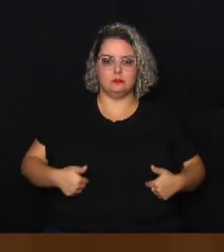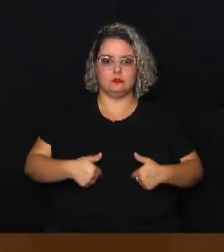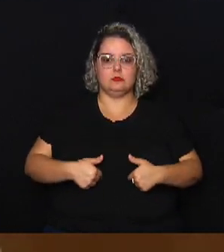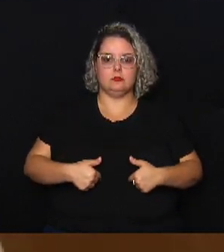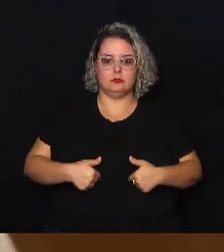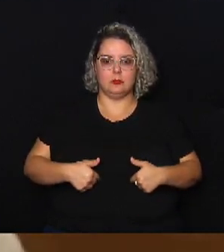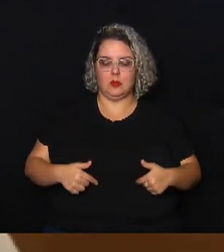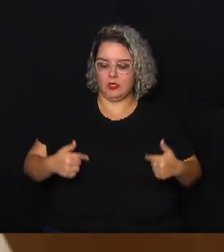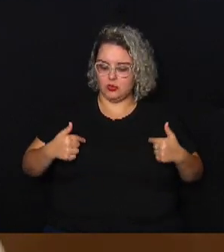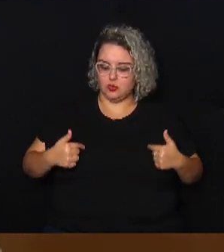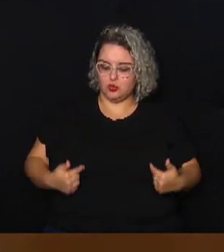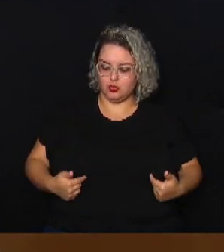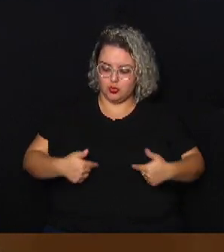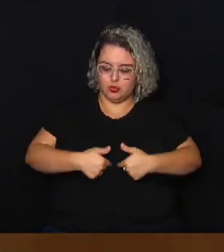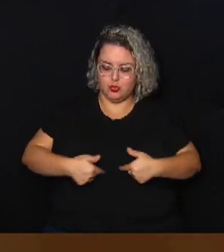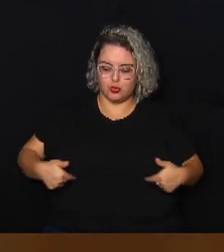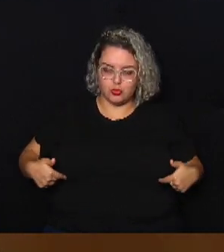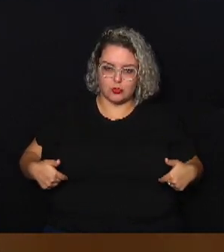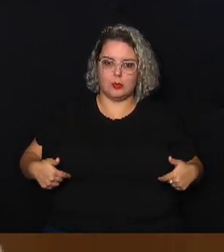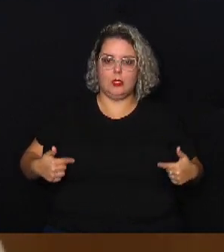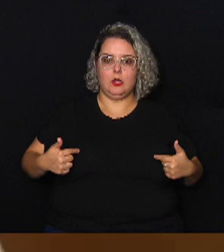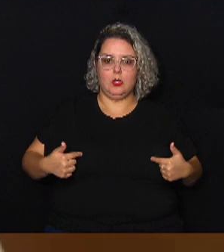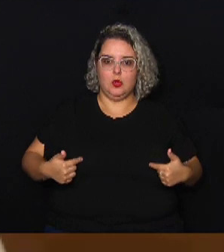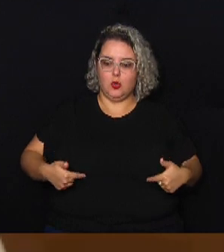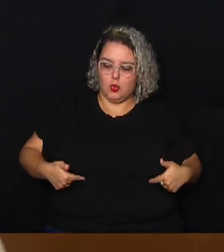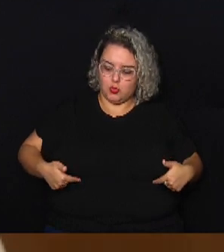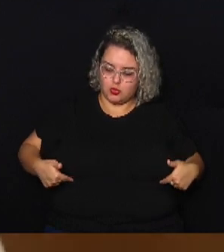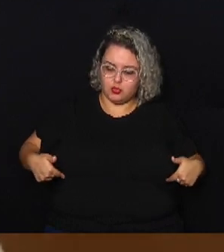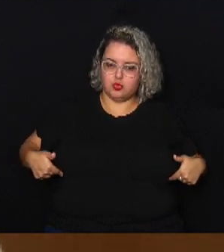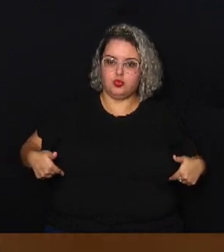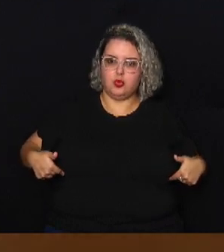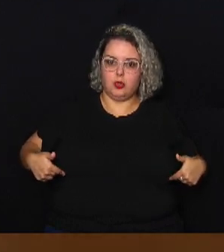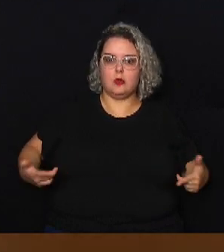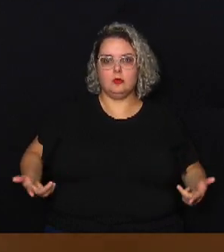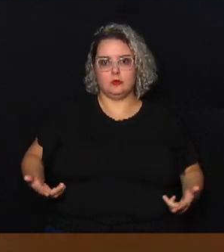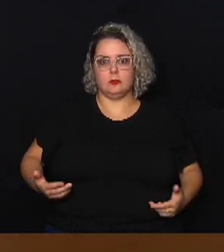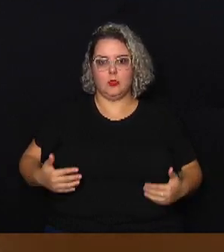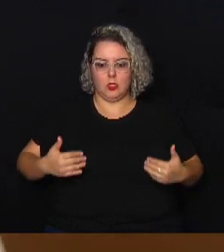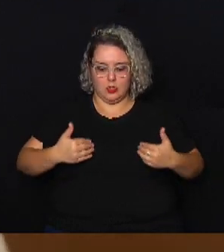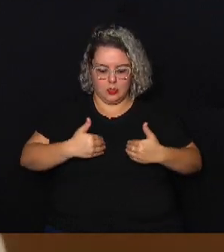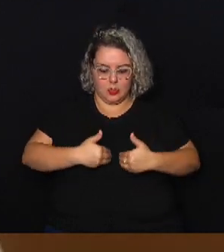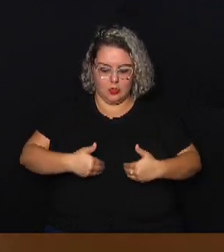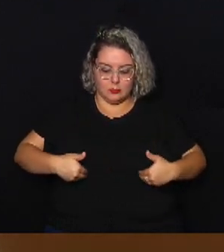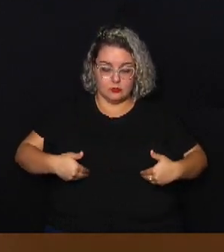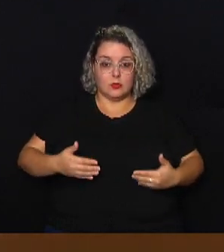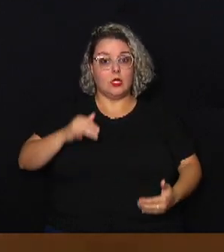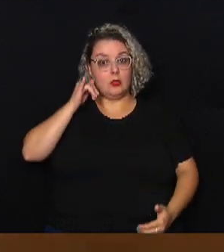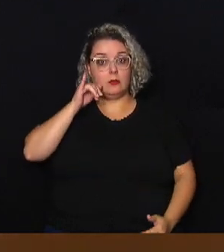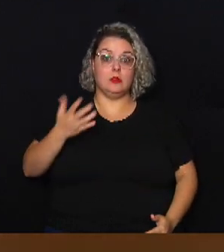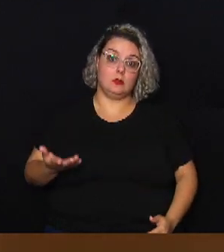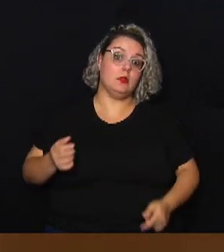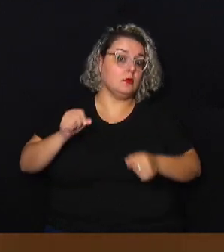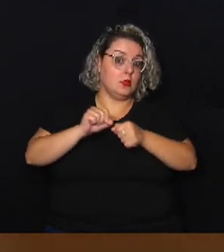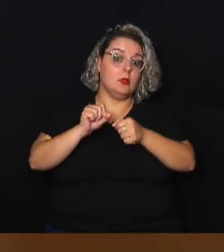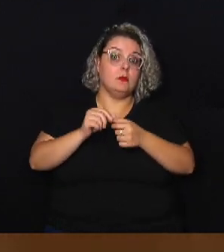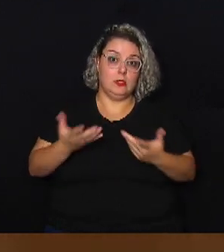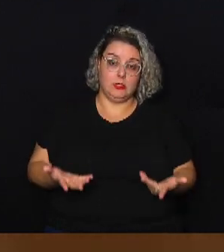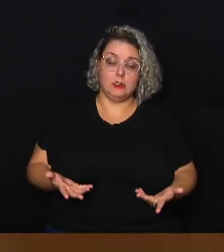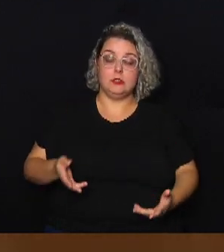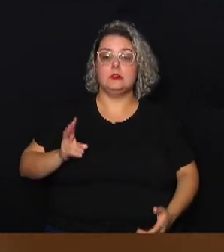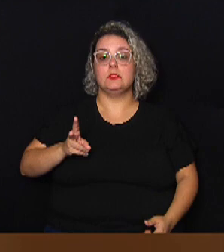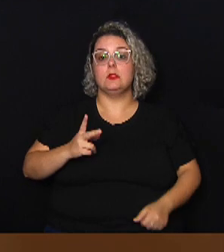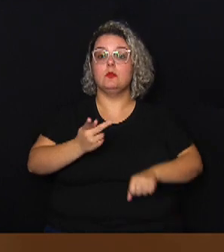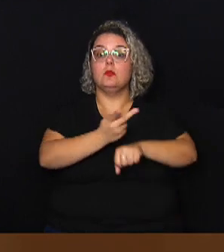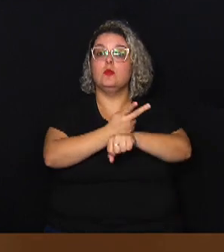T, para tentar tirar a cicatriz que fica na parte central da mama, a gente faz. A gente tem que estar sempre